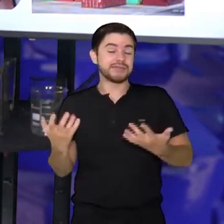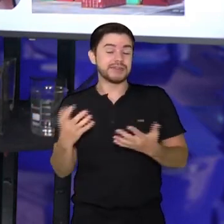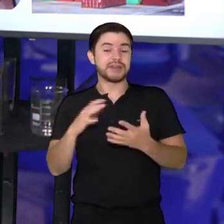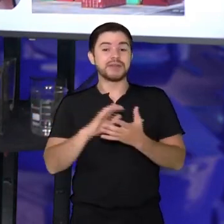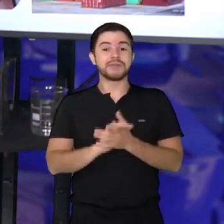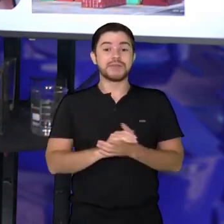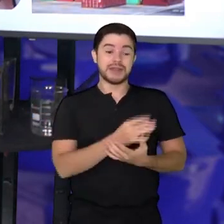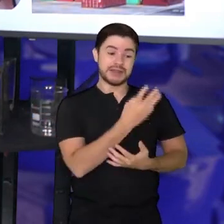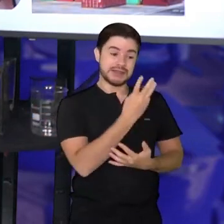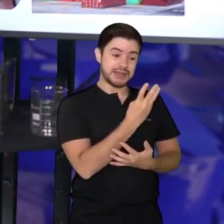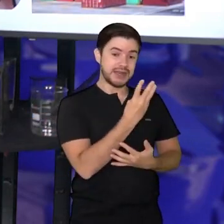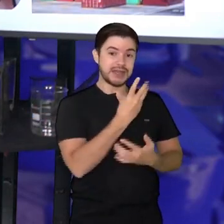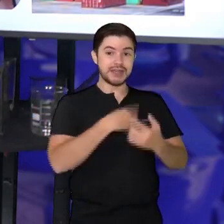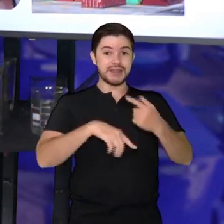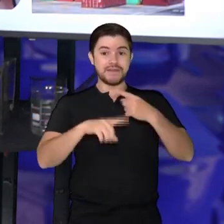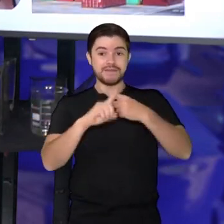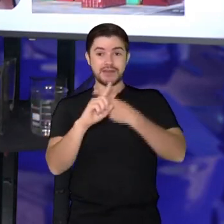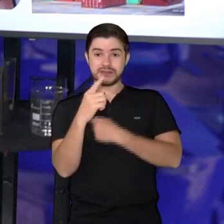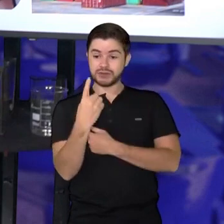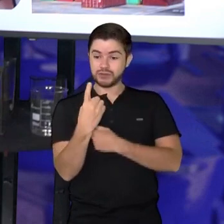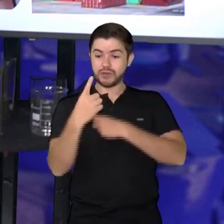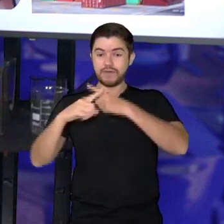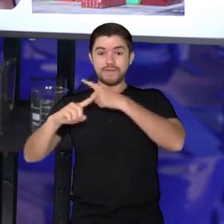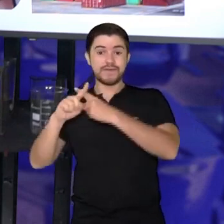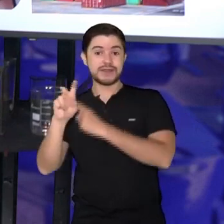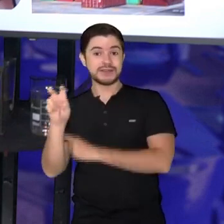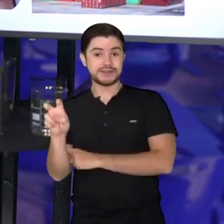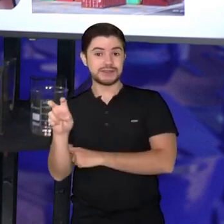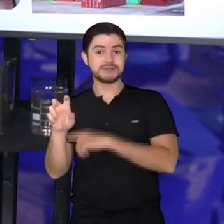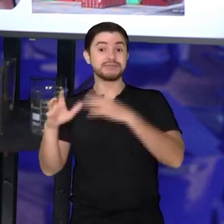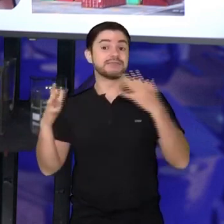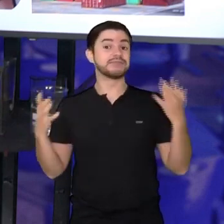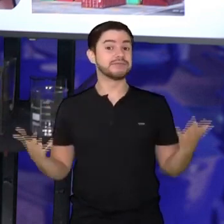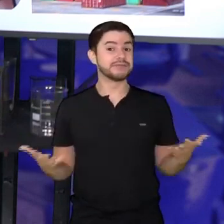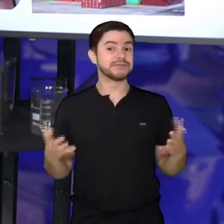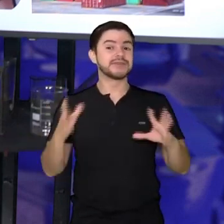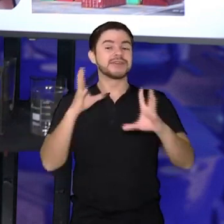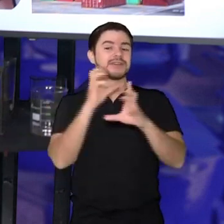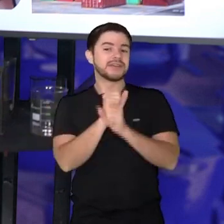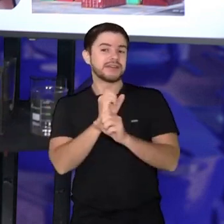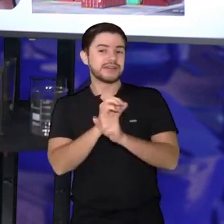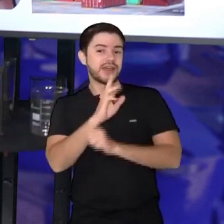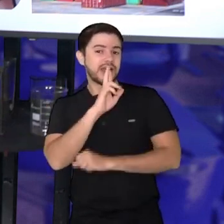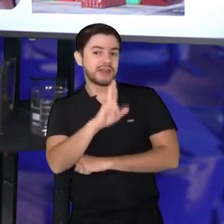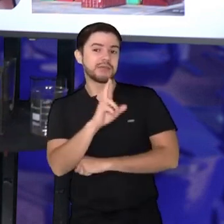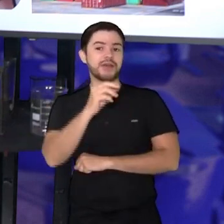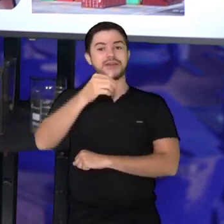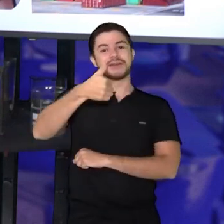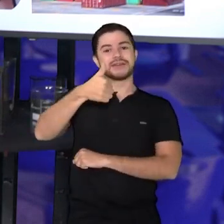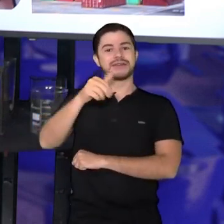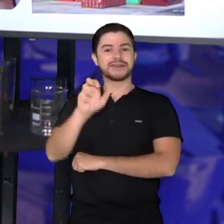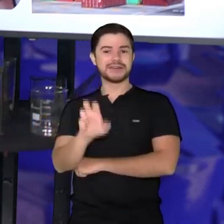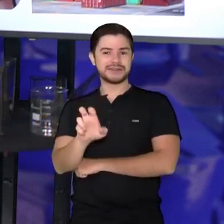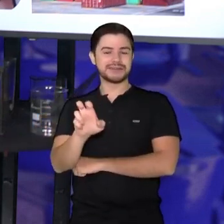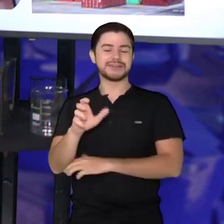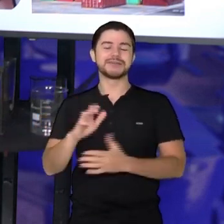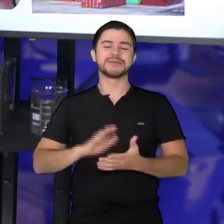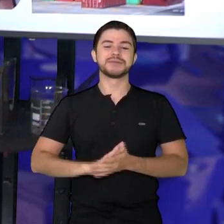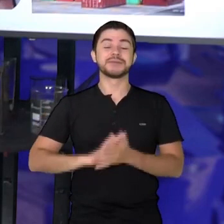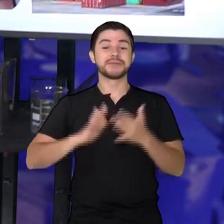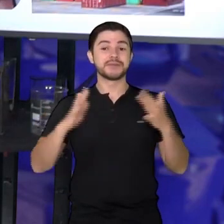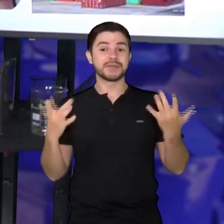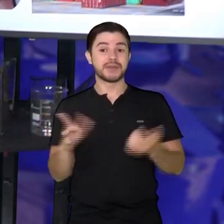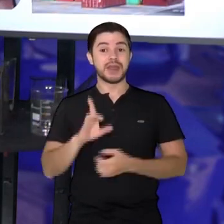caso, 3 vezes 1 vezes 5, e chegamos ao resultado de 15 caixinhas, tá? No container